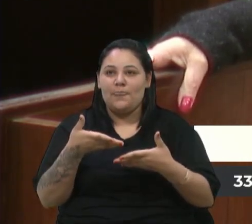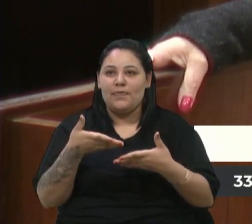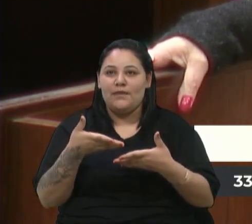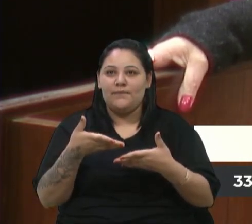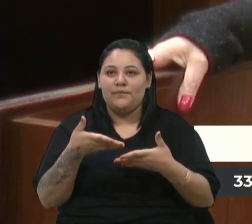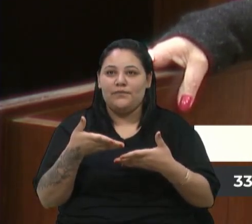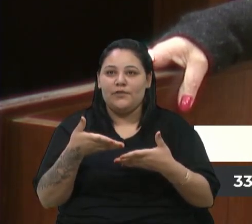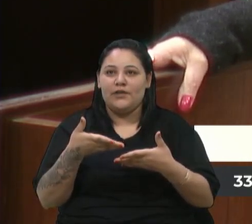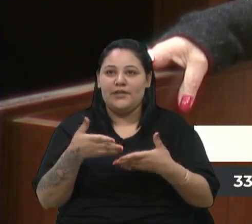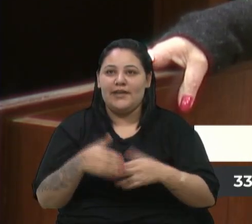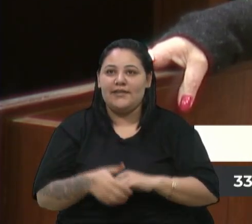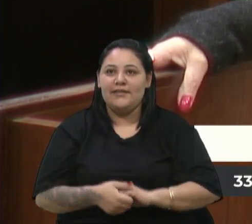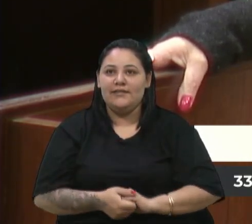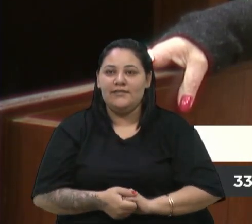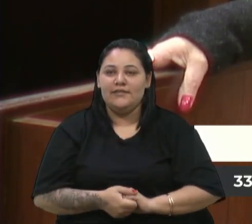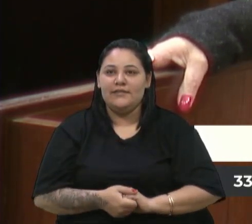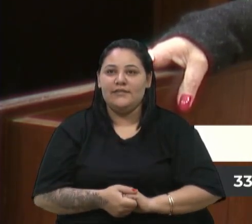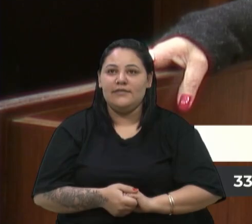do Estado.